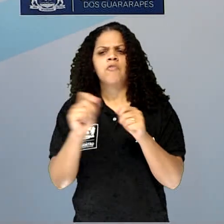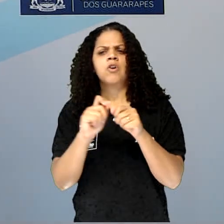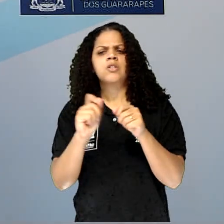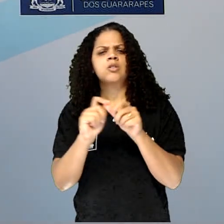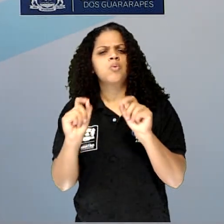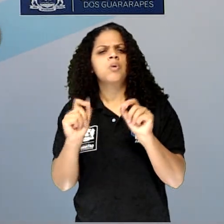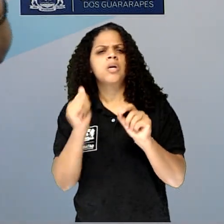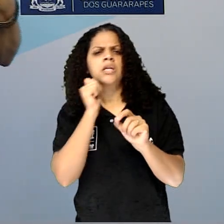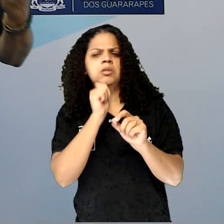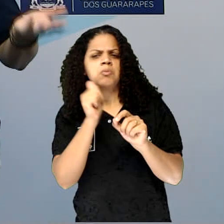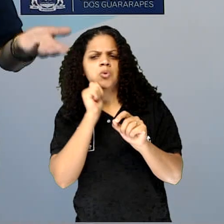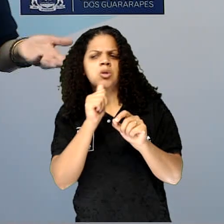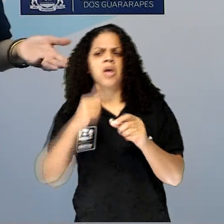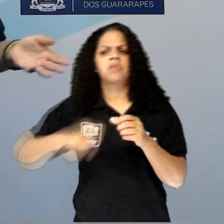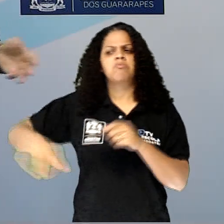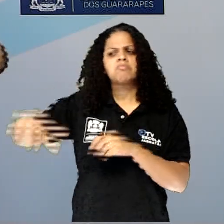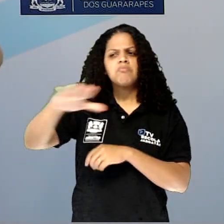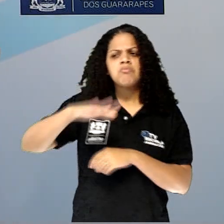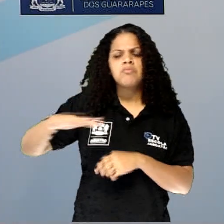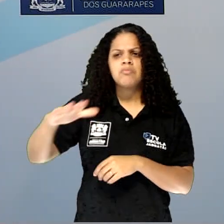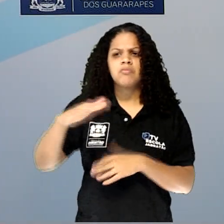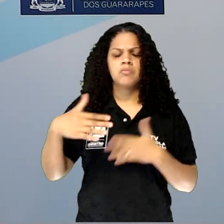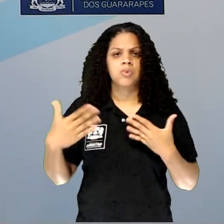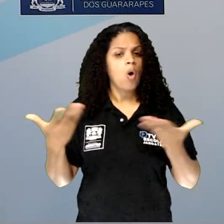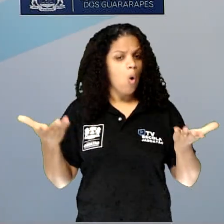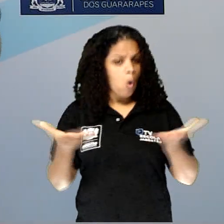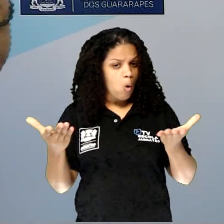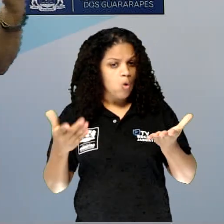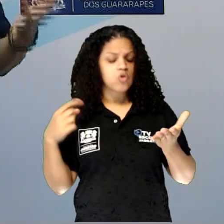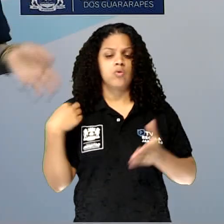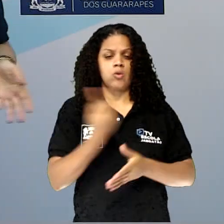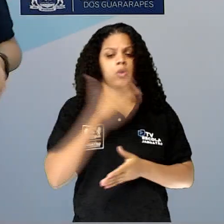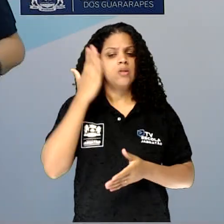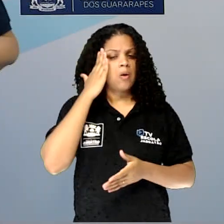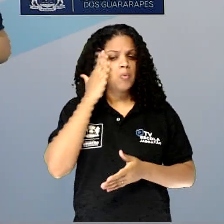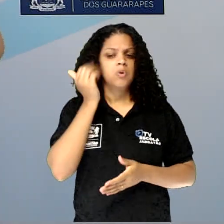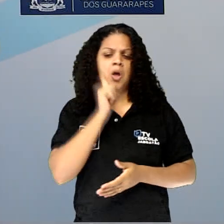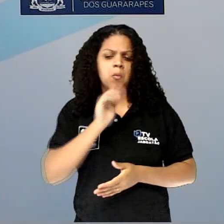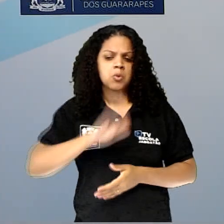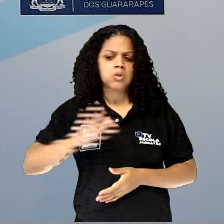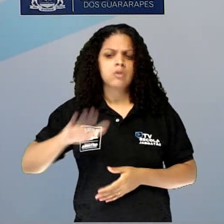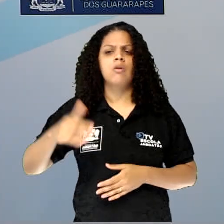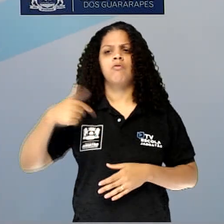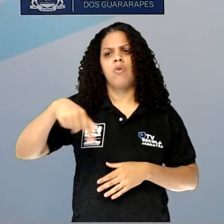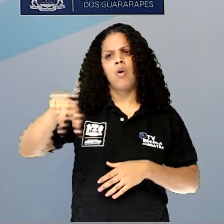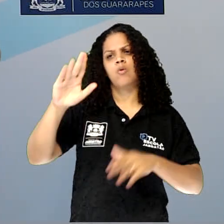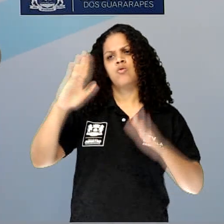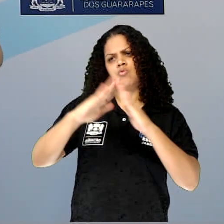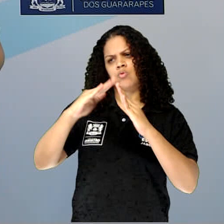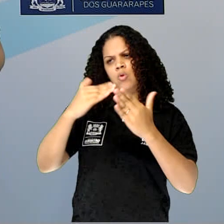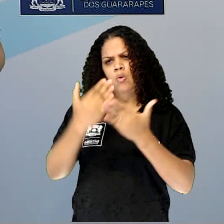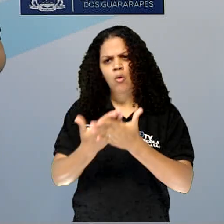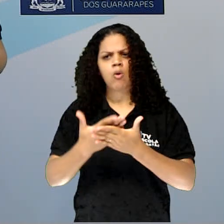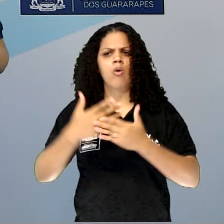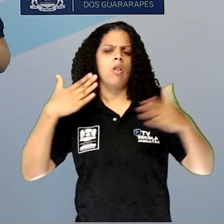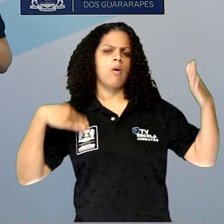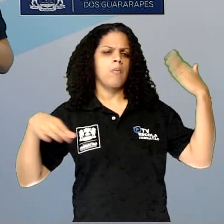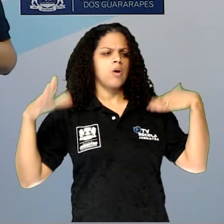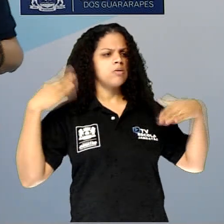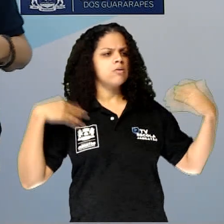professora? As meninas hoje vão à escola, passeiam, vão ao shopping, mas em